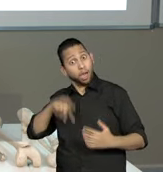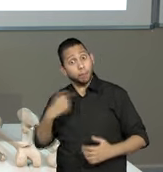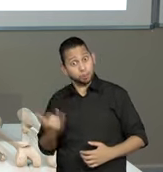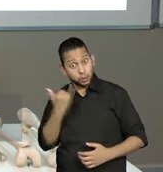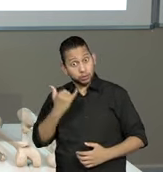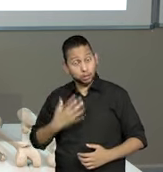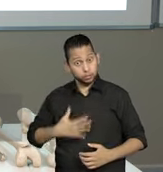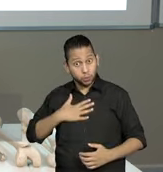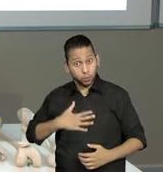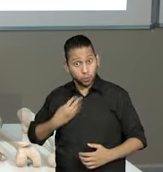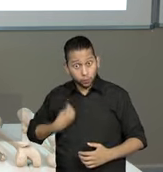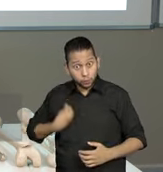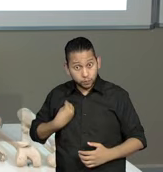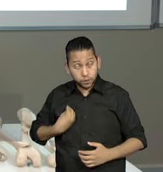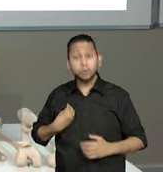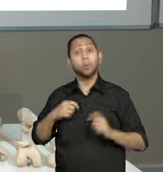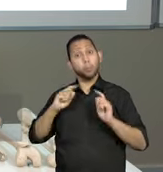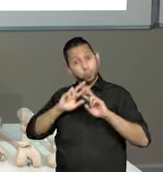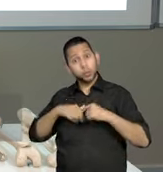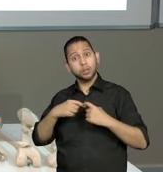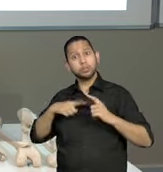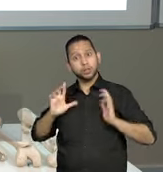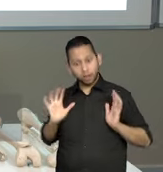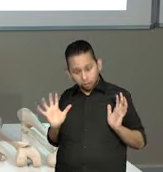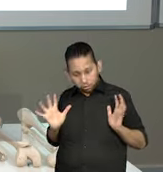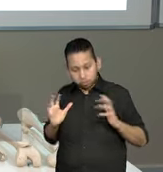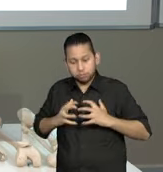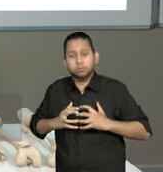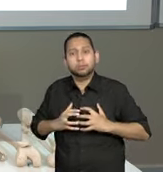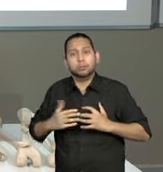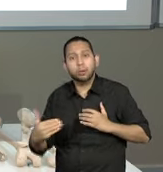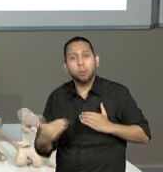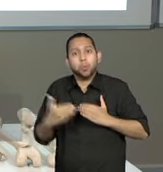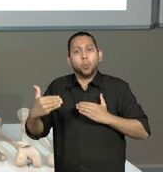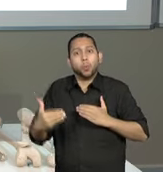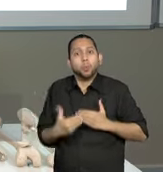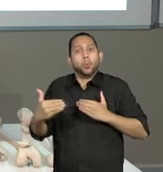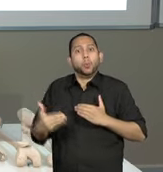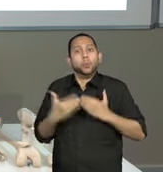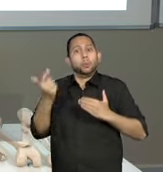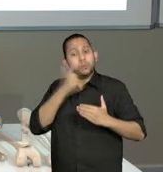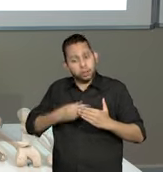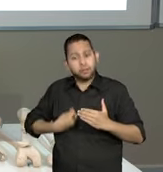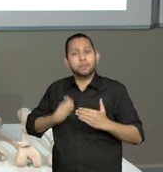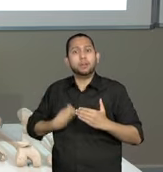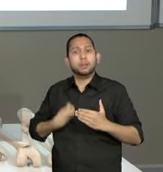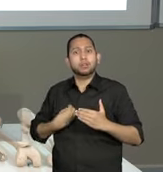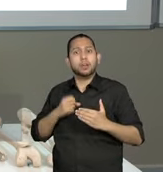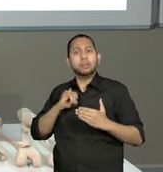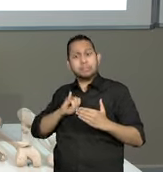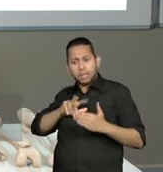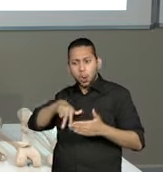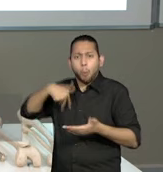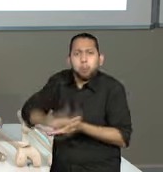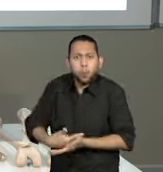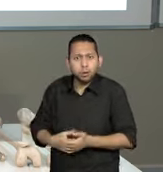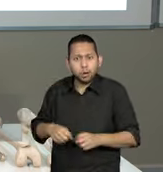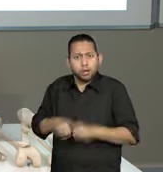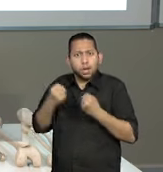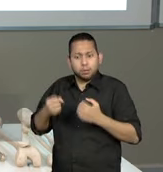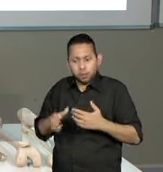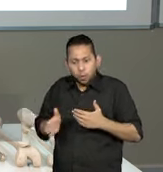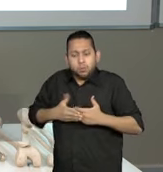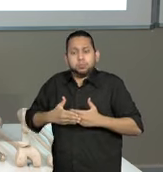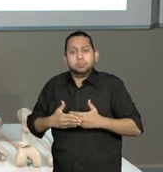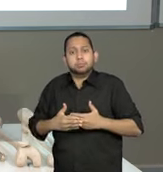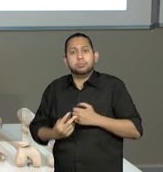o nosso corpo continue funcionando, ou seja, a vida continue seguindo. Então, nós